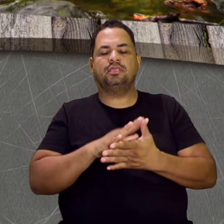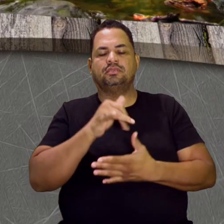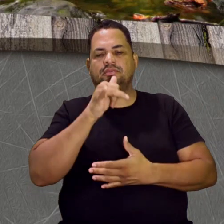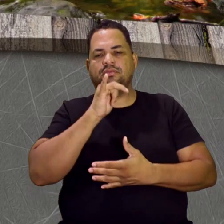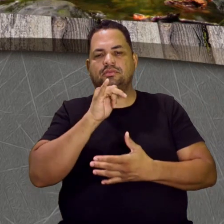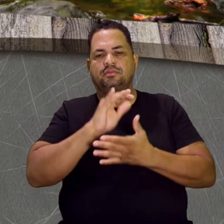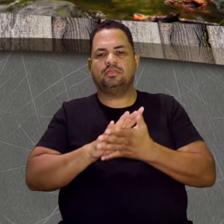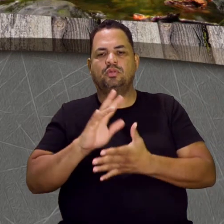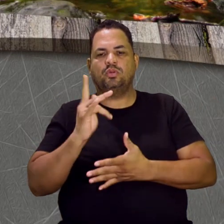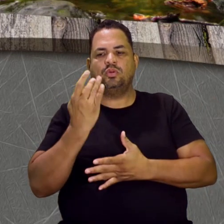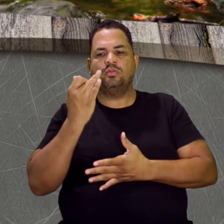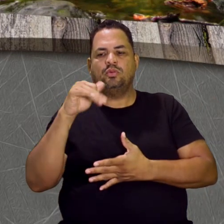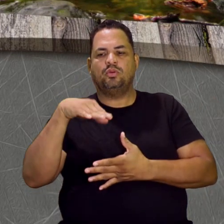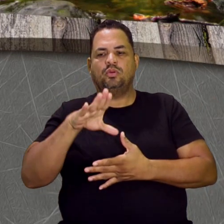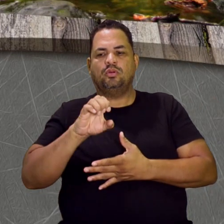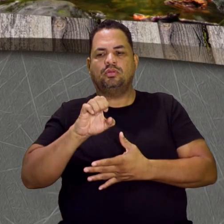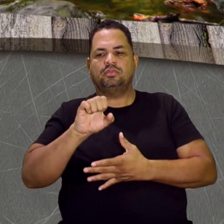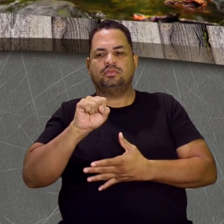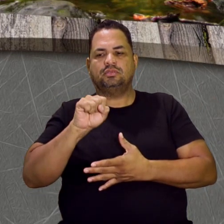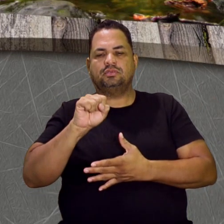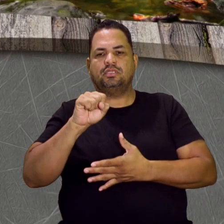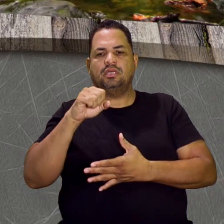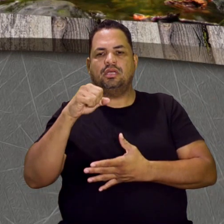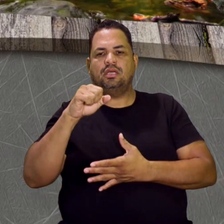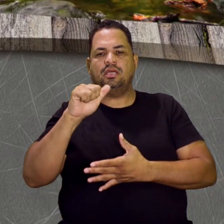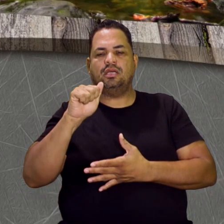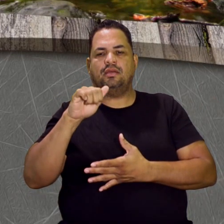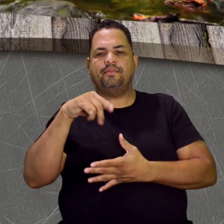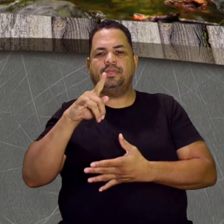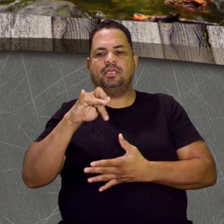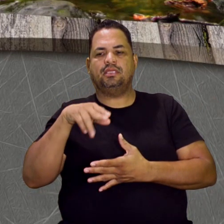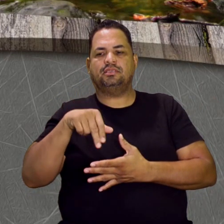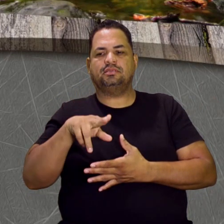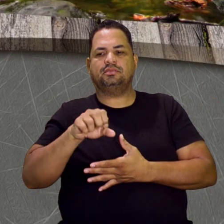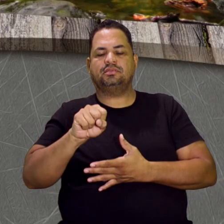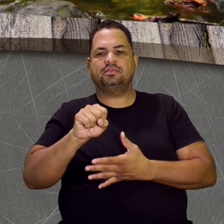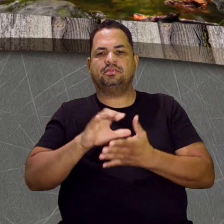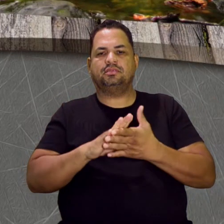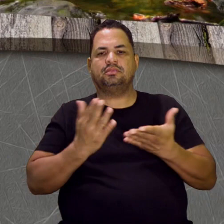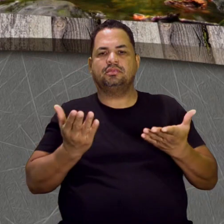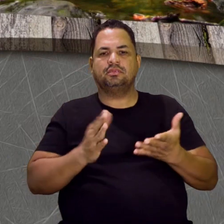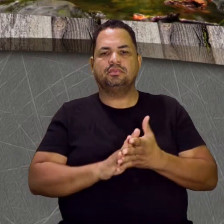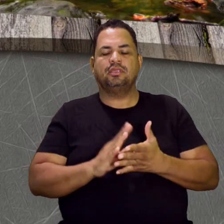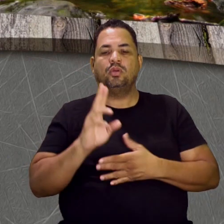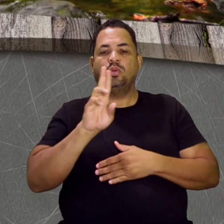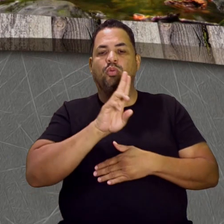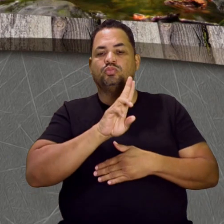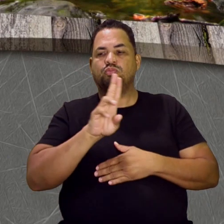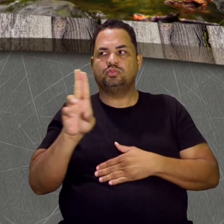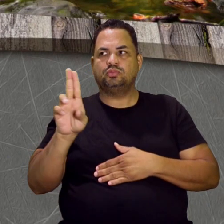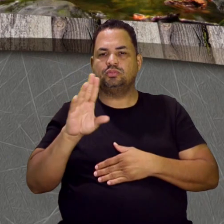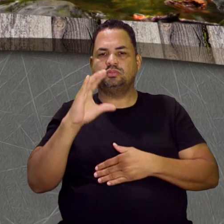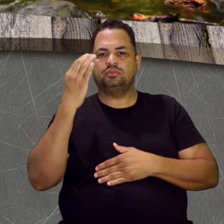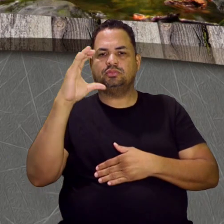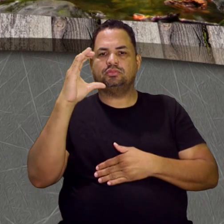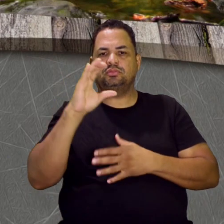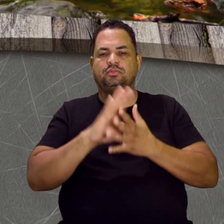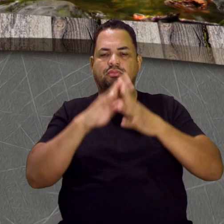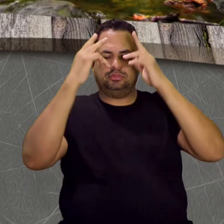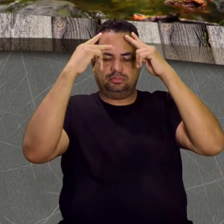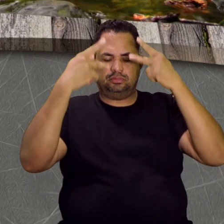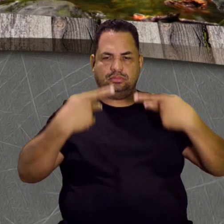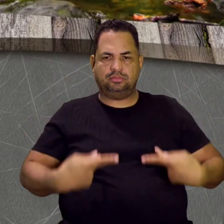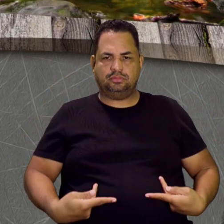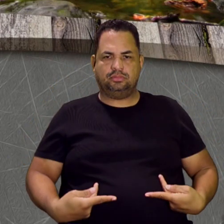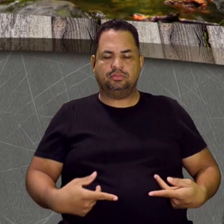sapiens. Esse nome é o nome científico do ser humano, né? Então, Homo